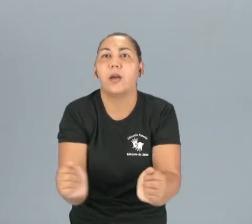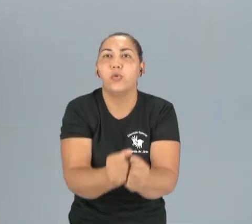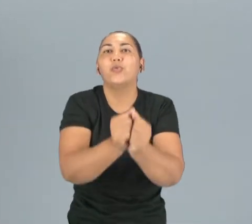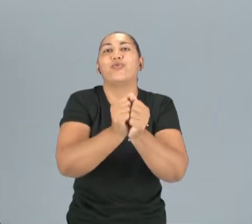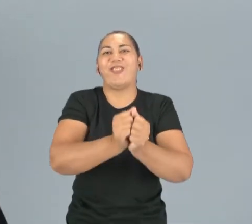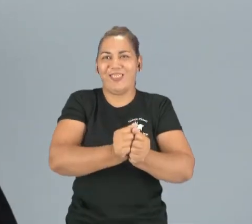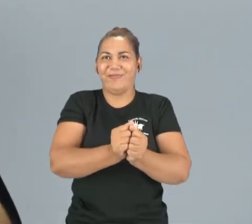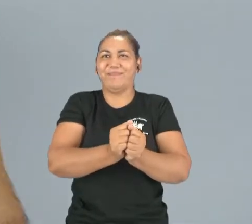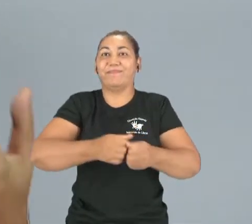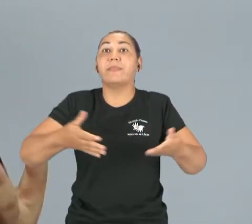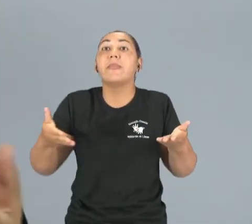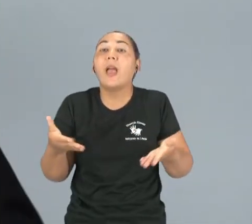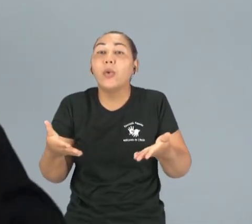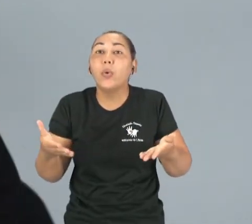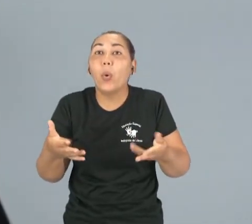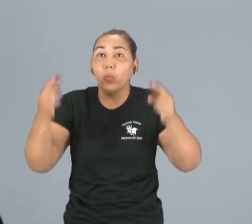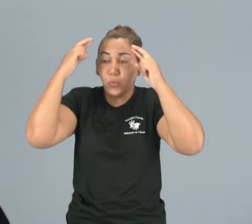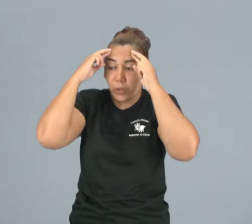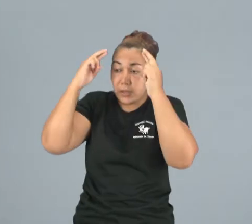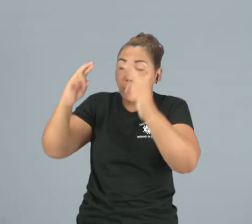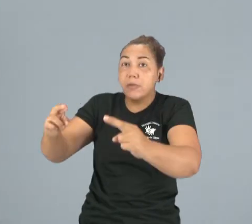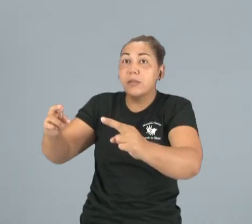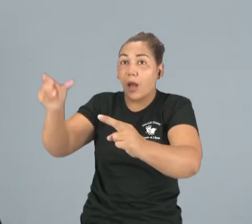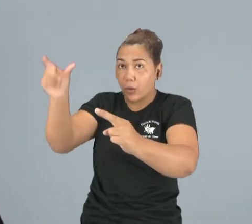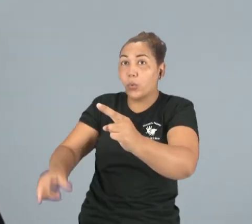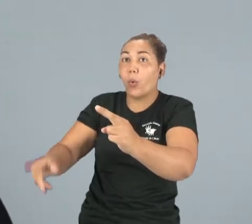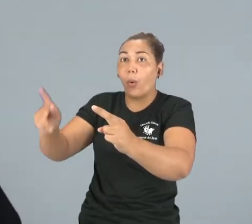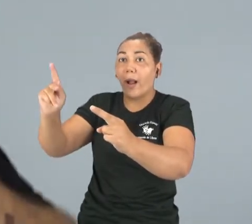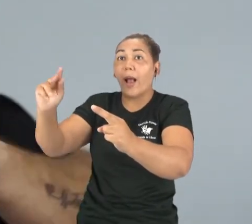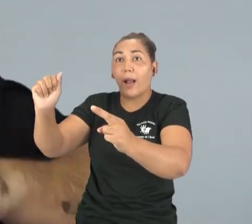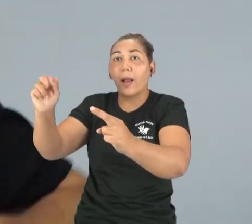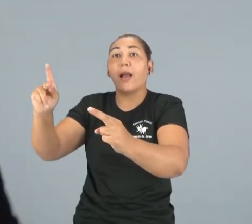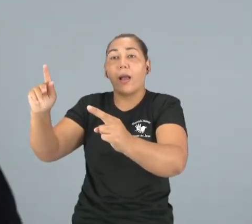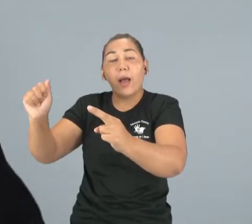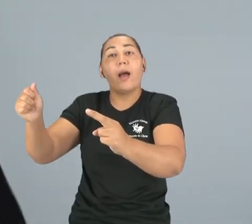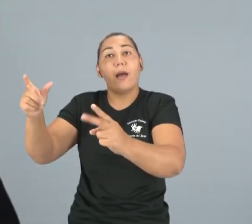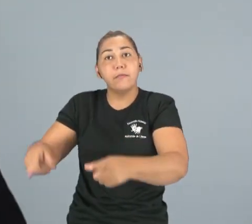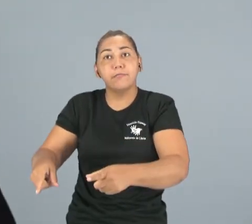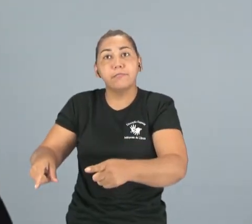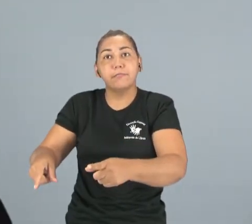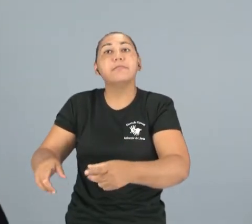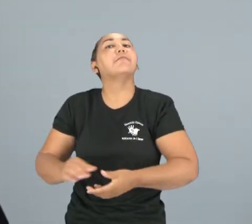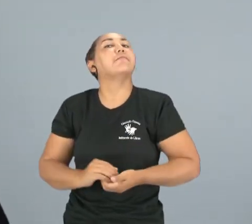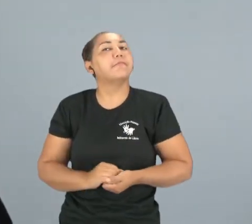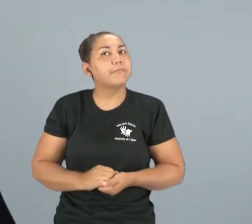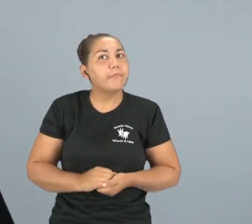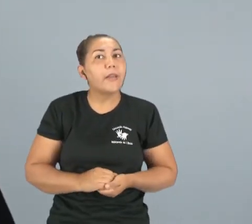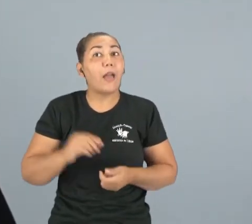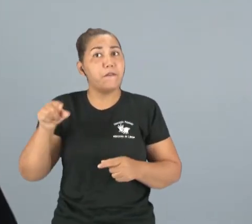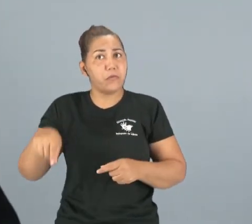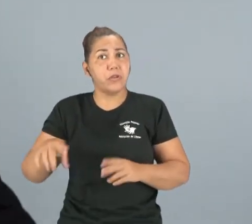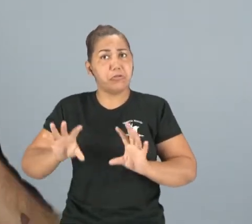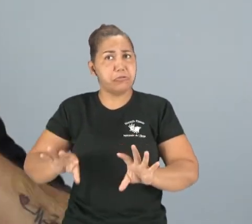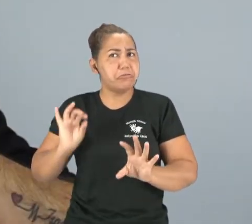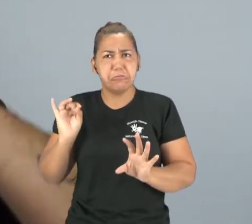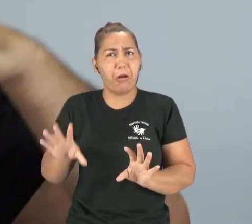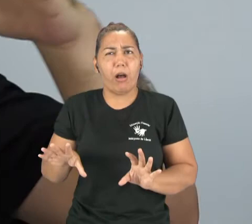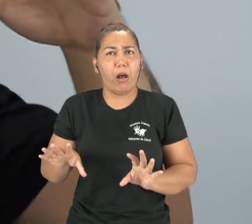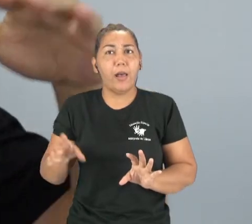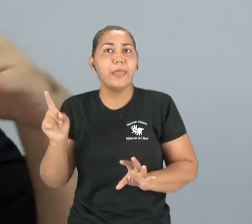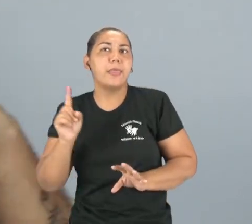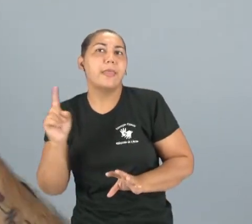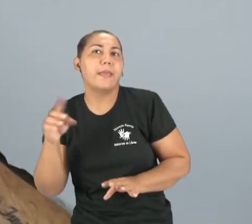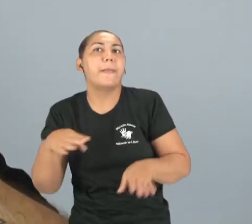ele é respeitado lá nesse bairro. E você pensa que ficou só nisso? Não. Ele